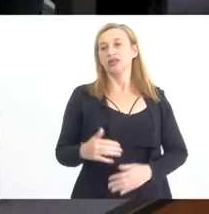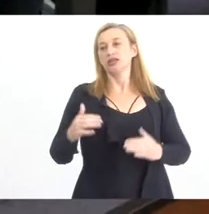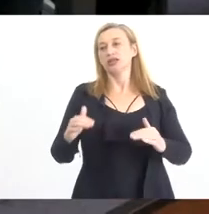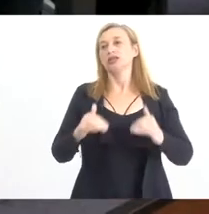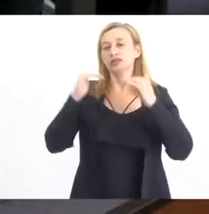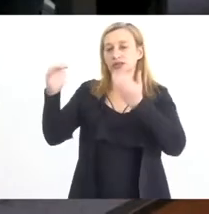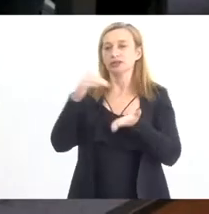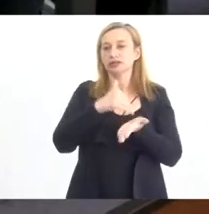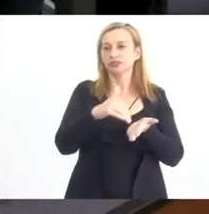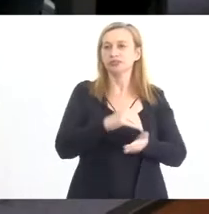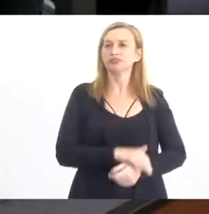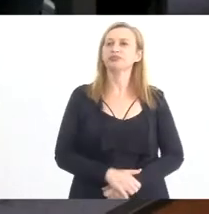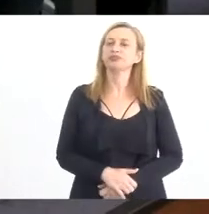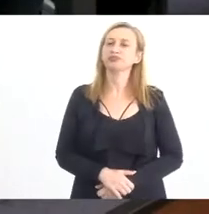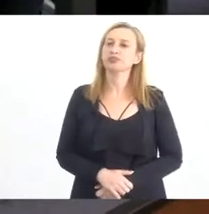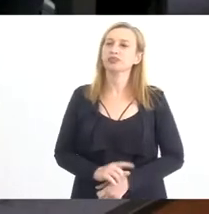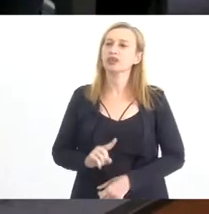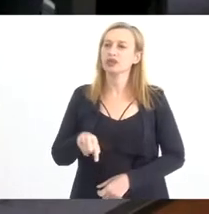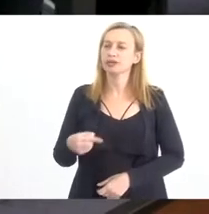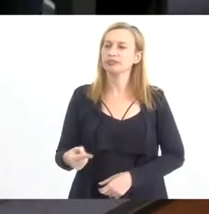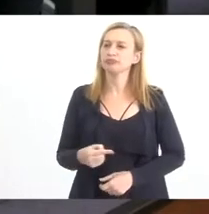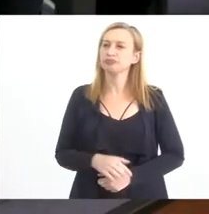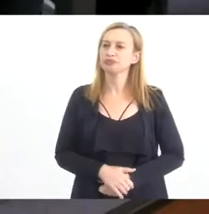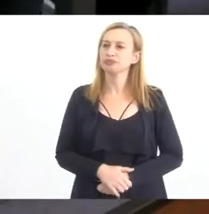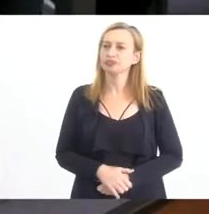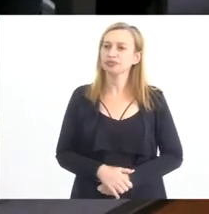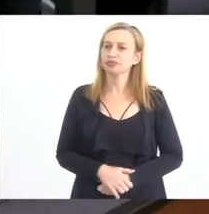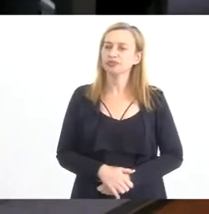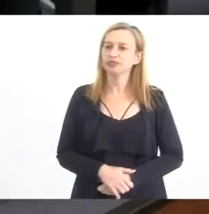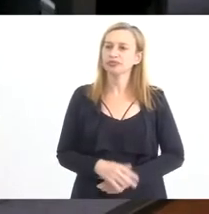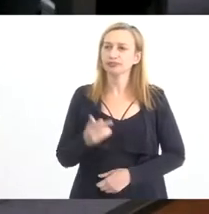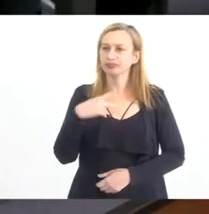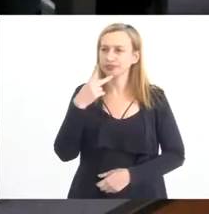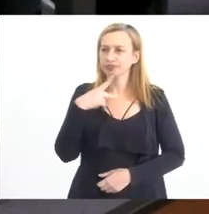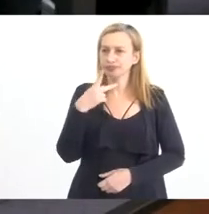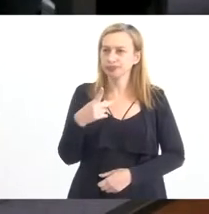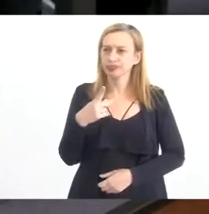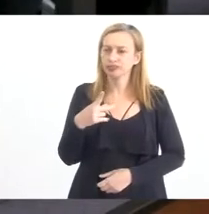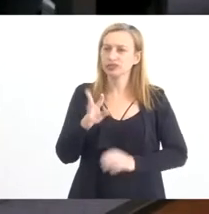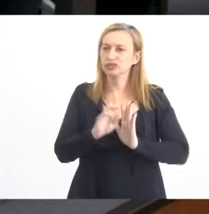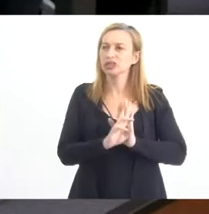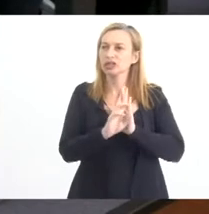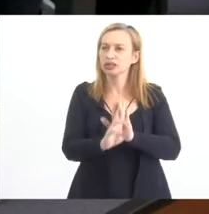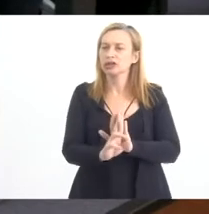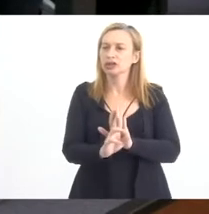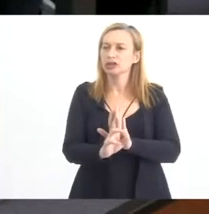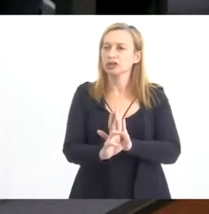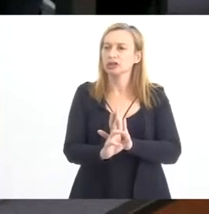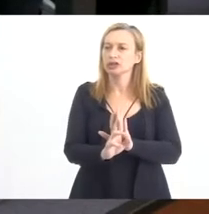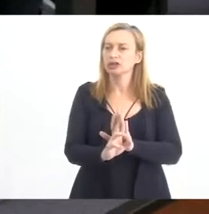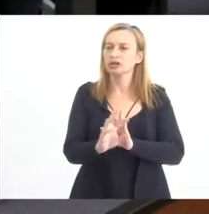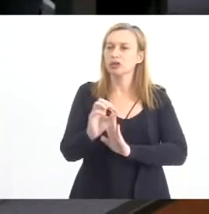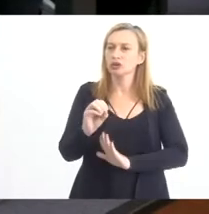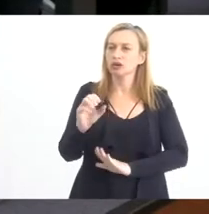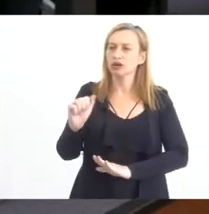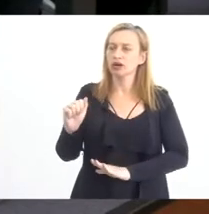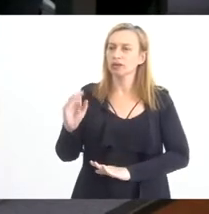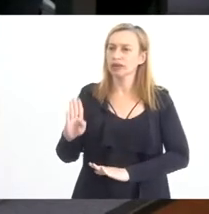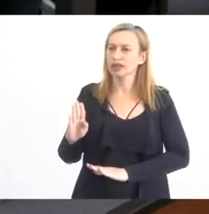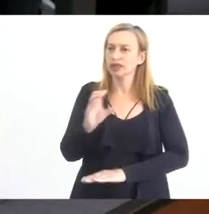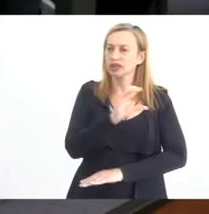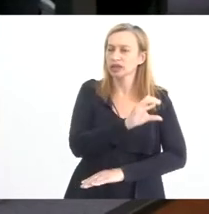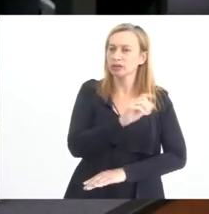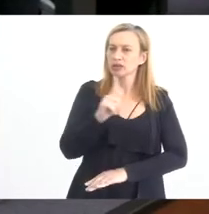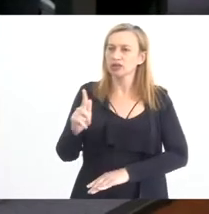subsecretário. Na sequência, passo a palavra para o representante da OAB de Campo